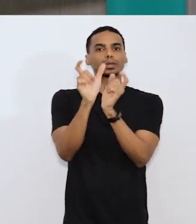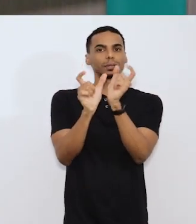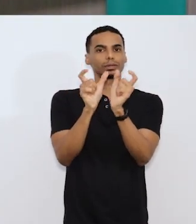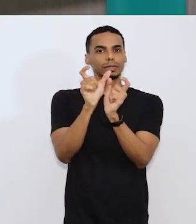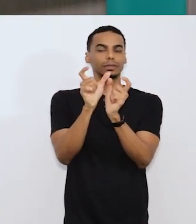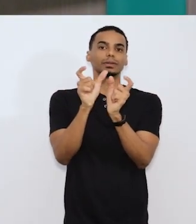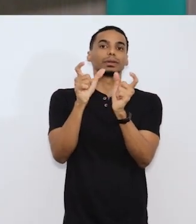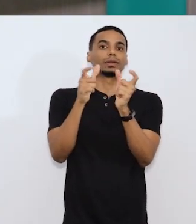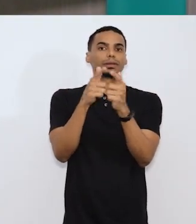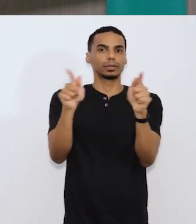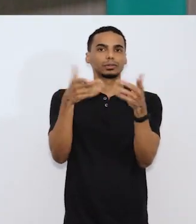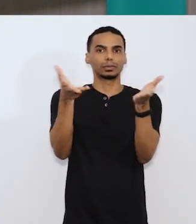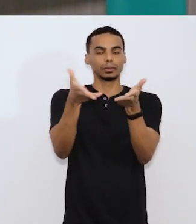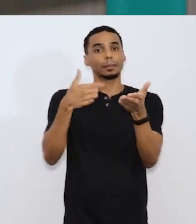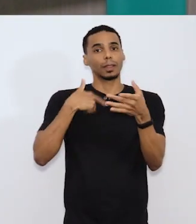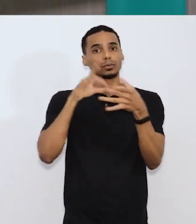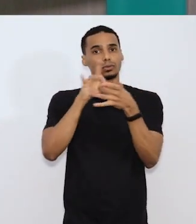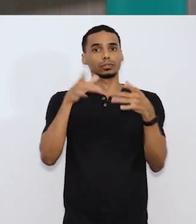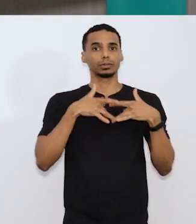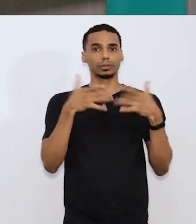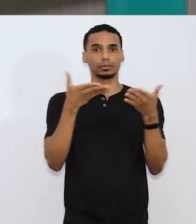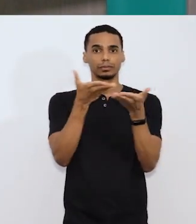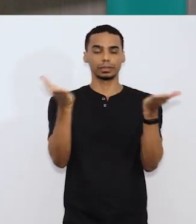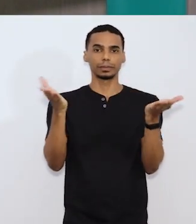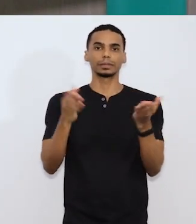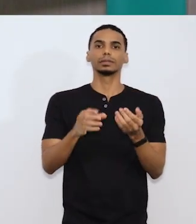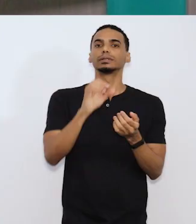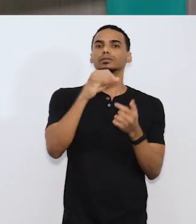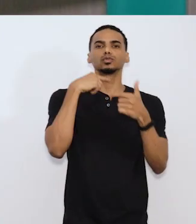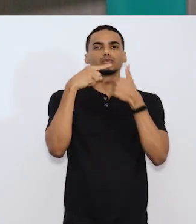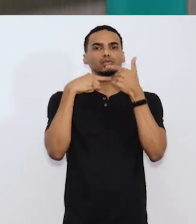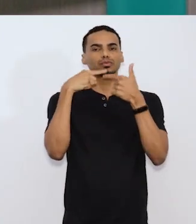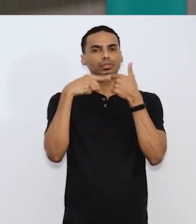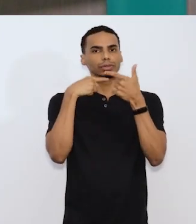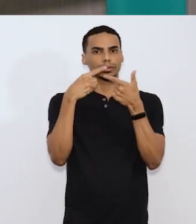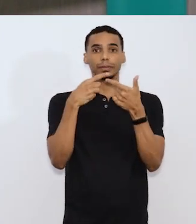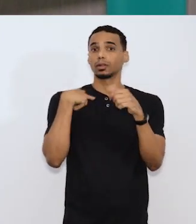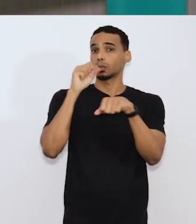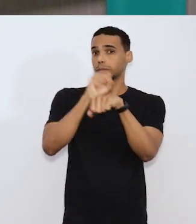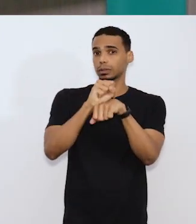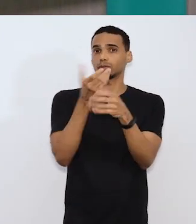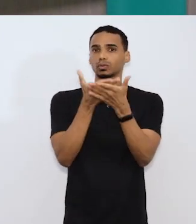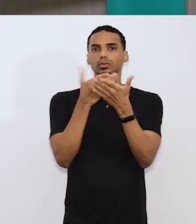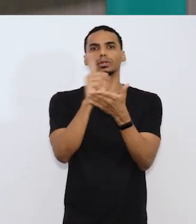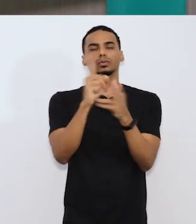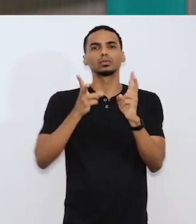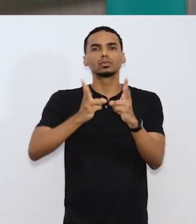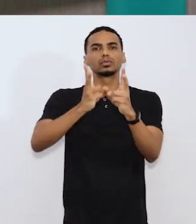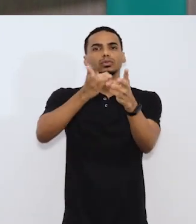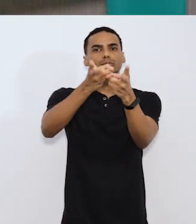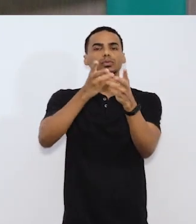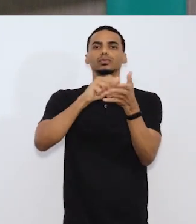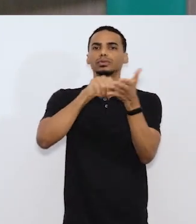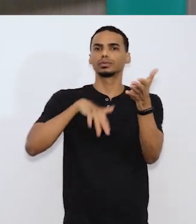hoje. Estou à disposição de vocês nas redes sociais para que vocês possam tirar dúvidas. Não parem de estudar, continuem fazendo